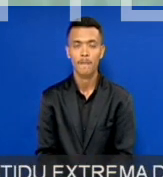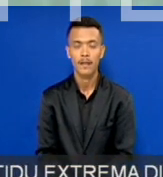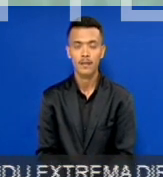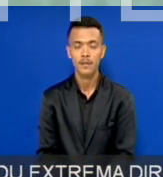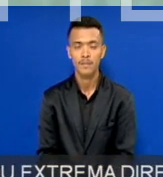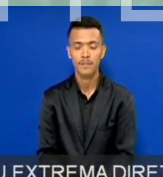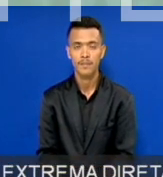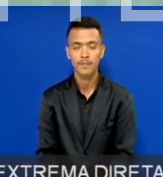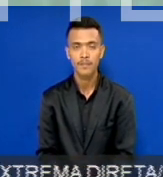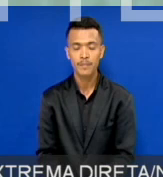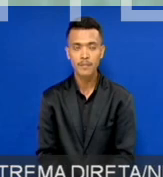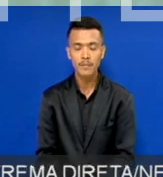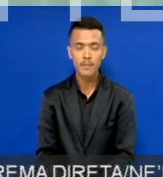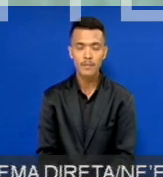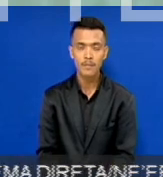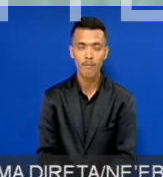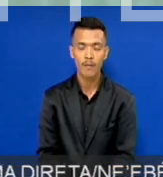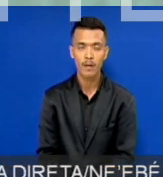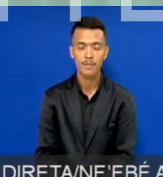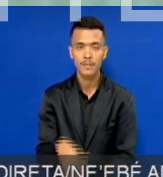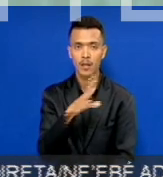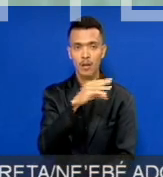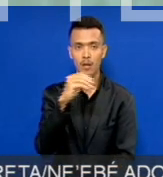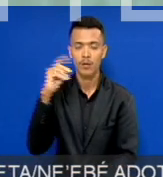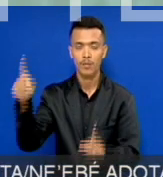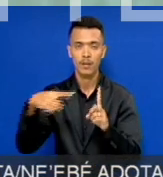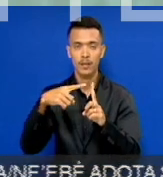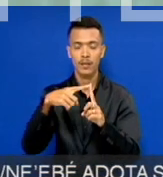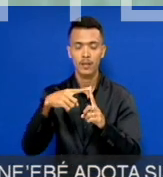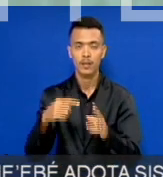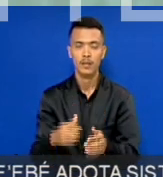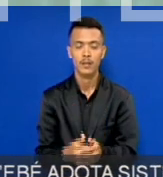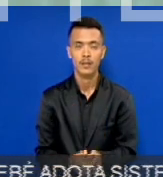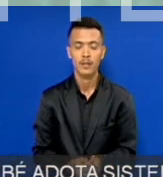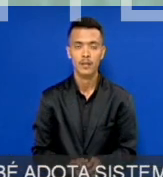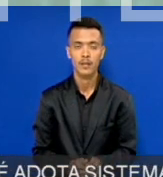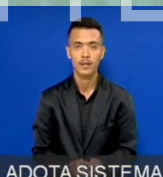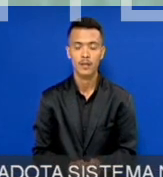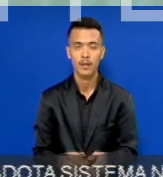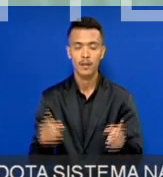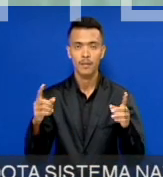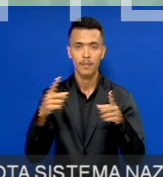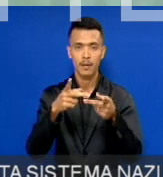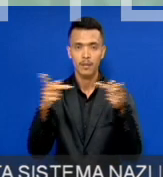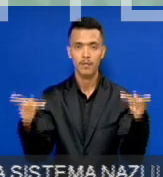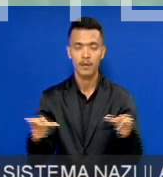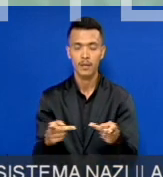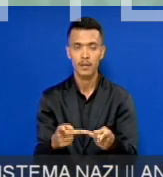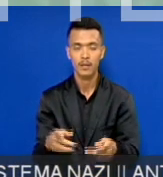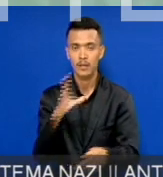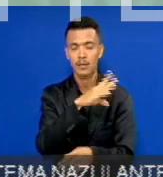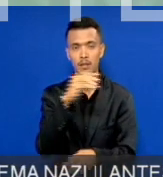no dar legislador. No MOS, o engenheiro há a fiscalização para fazer em treino.